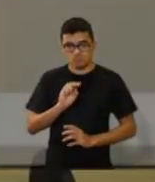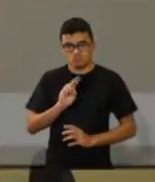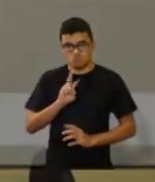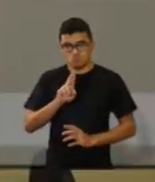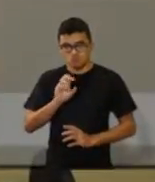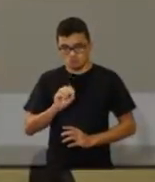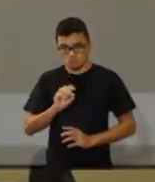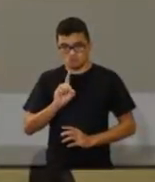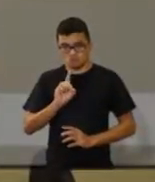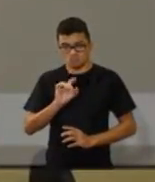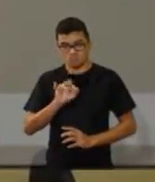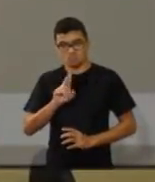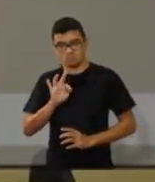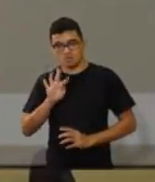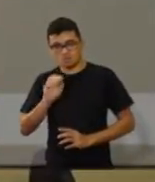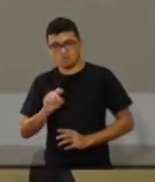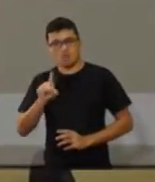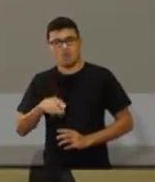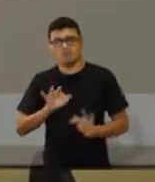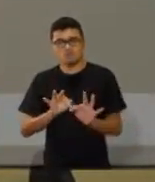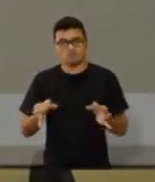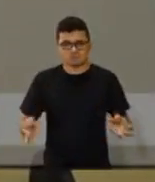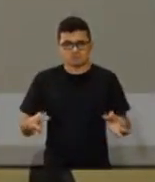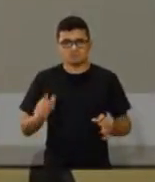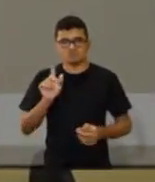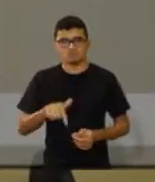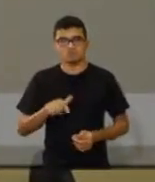uma aplicação bem simples e através de